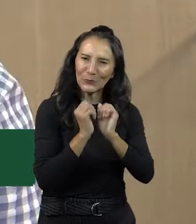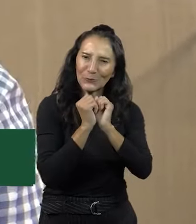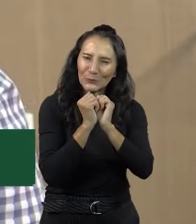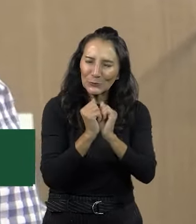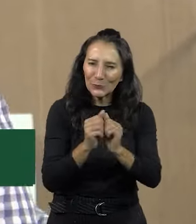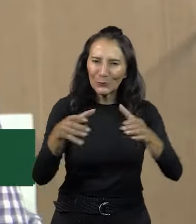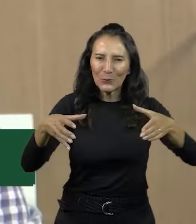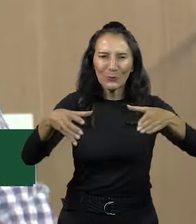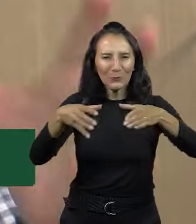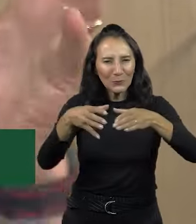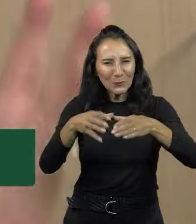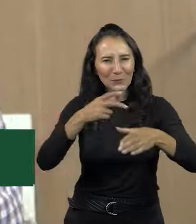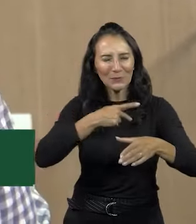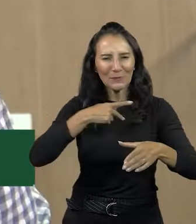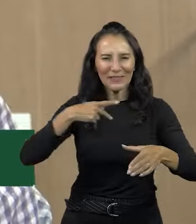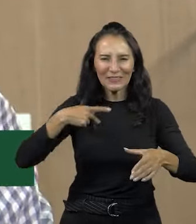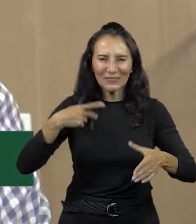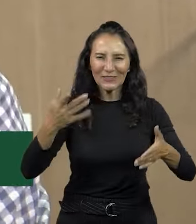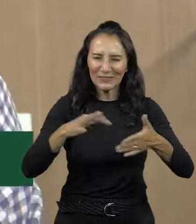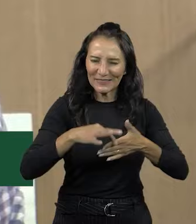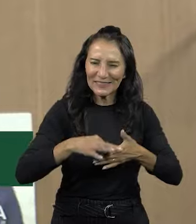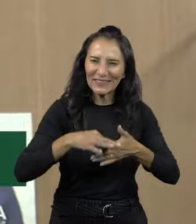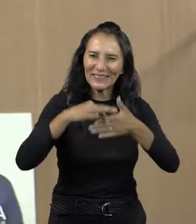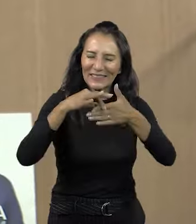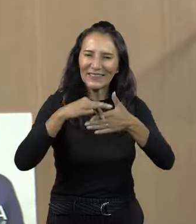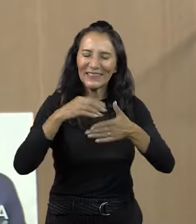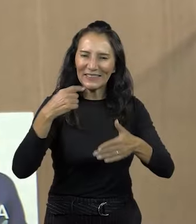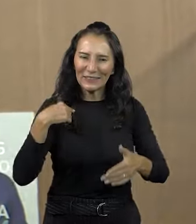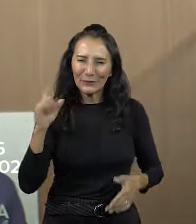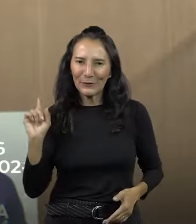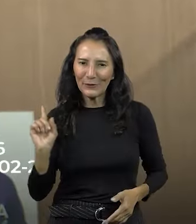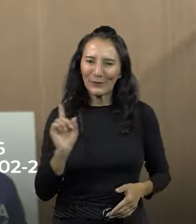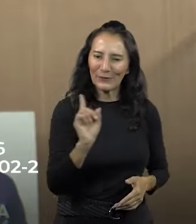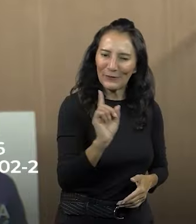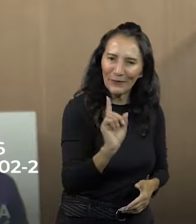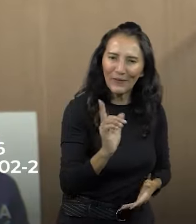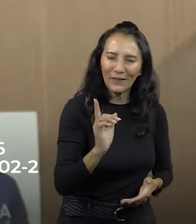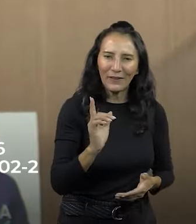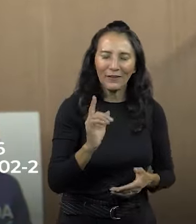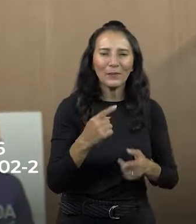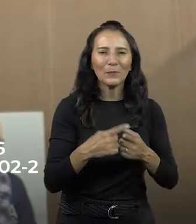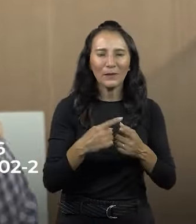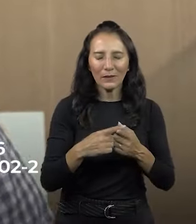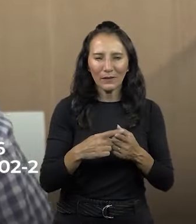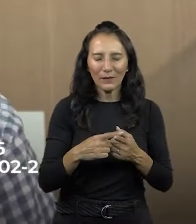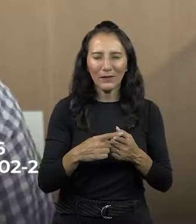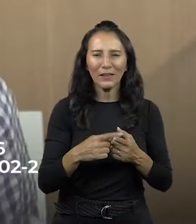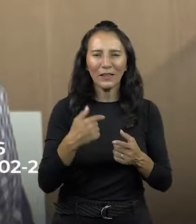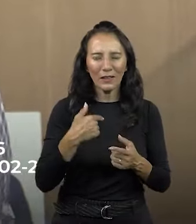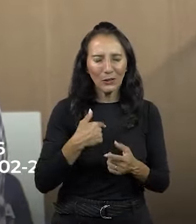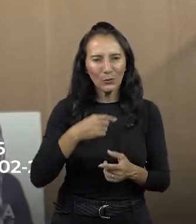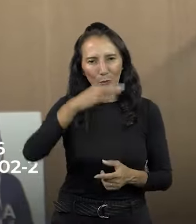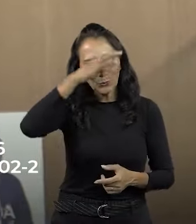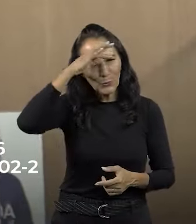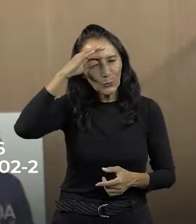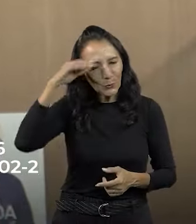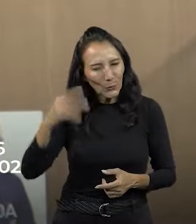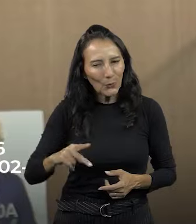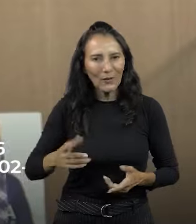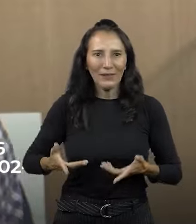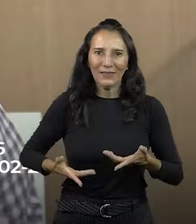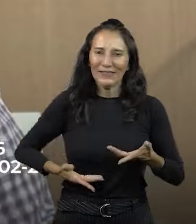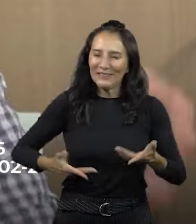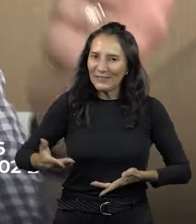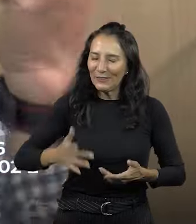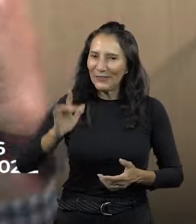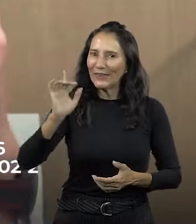elite de adores e cantores é porque eu tenho procurado servir a Deus agora não é fácil isso